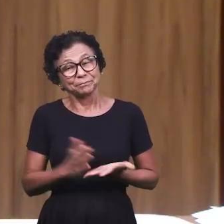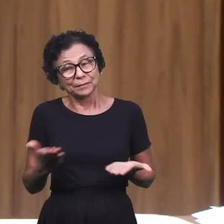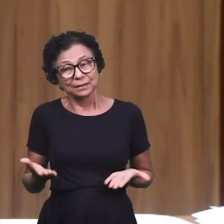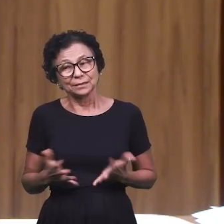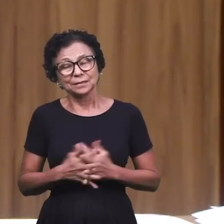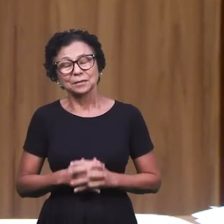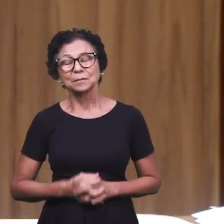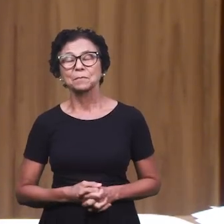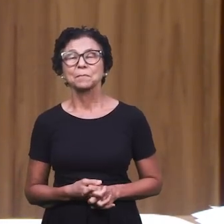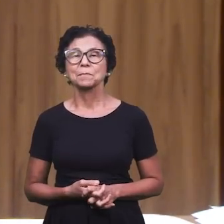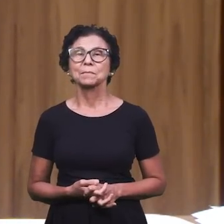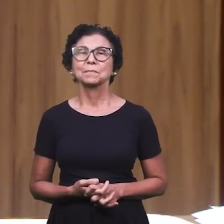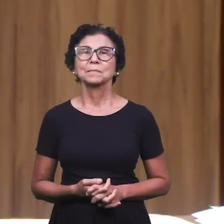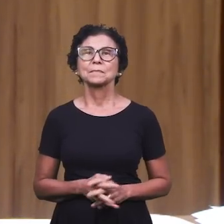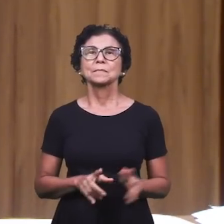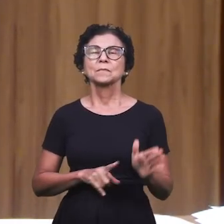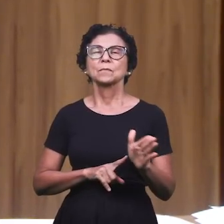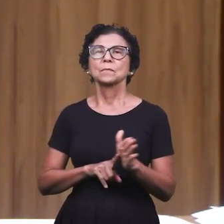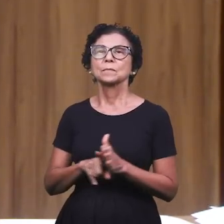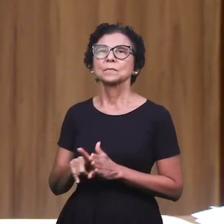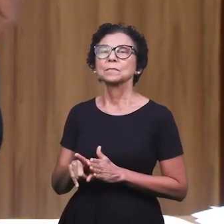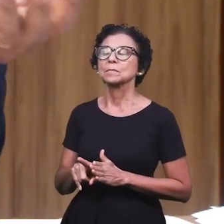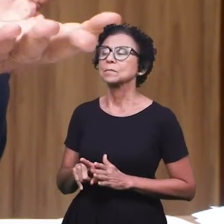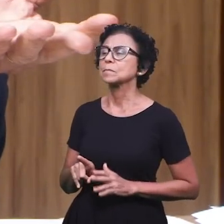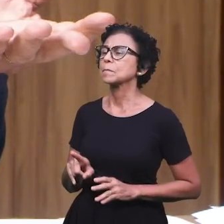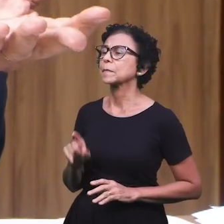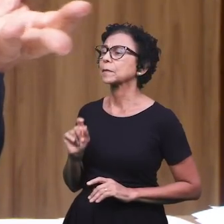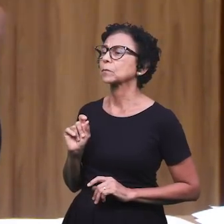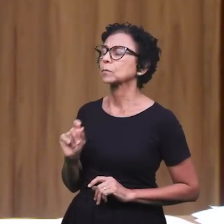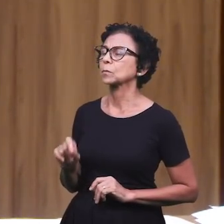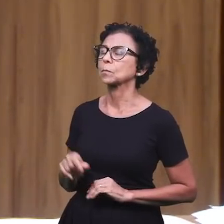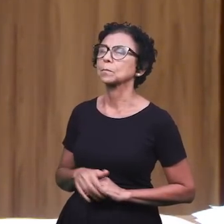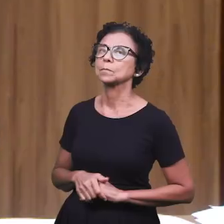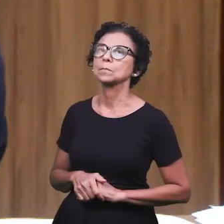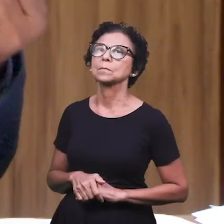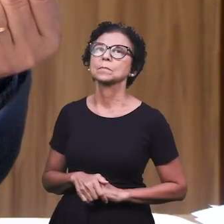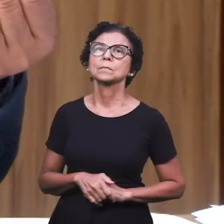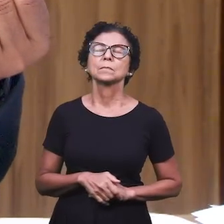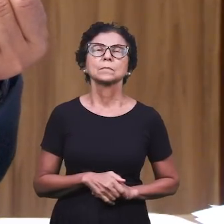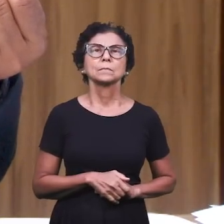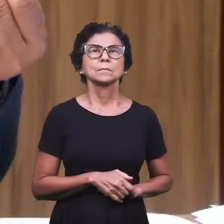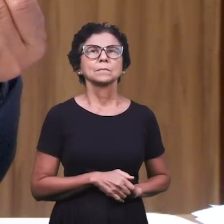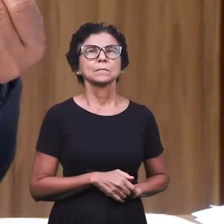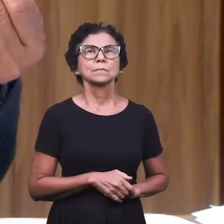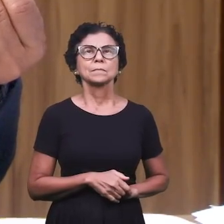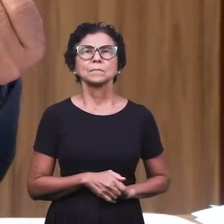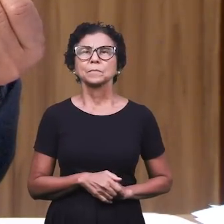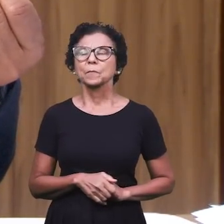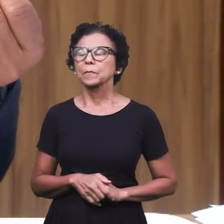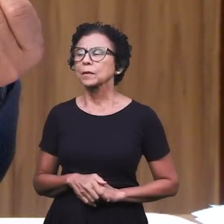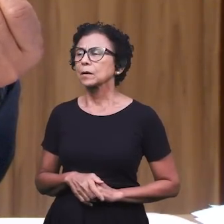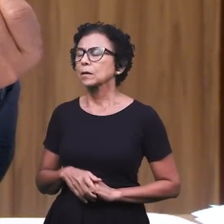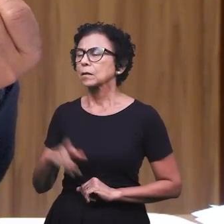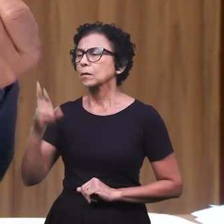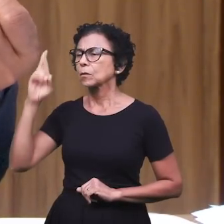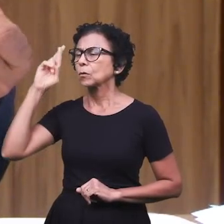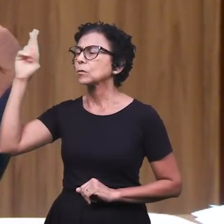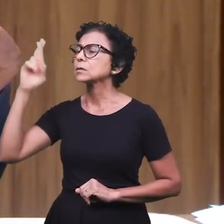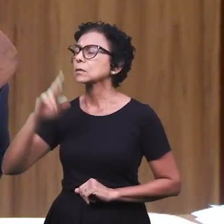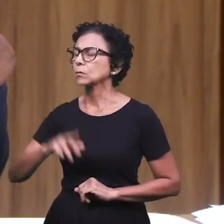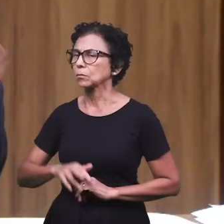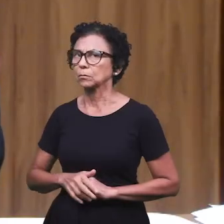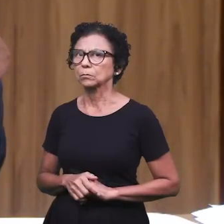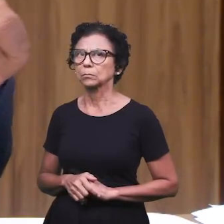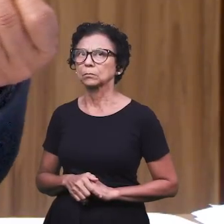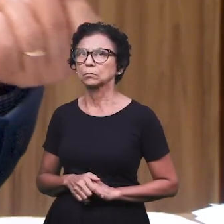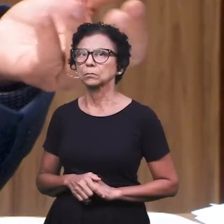Jesus. Jesus falou que ele ia o Pai, e Tomé perguntou: vem cá, Senhor, como é que nós